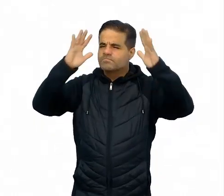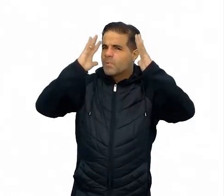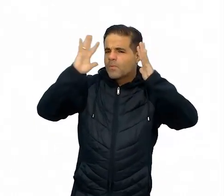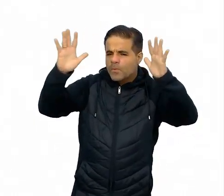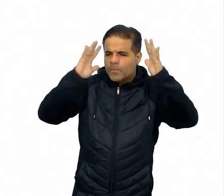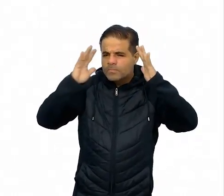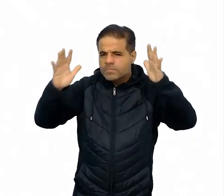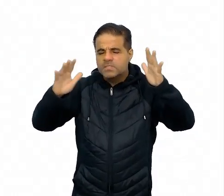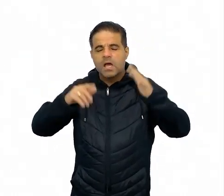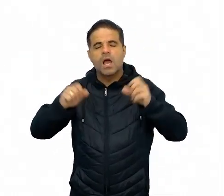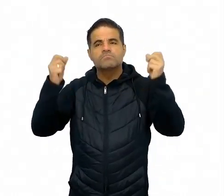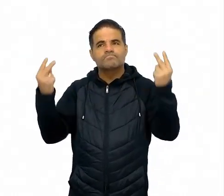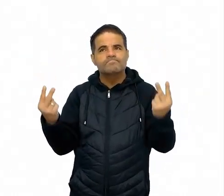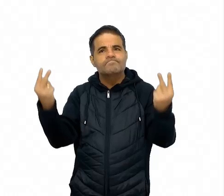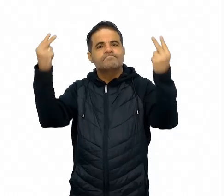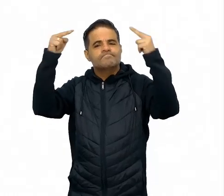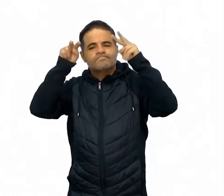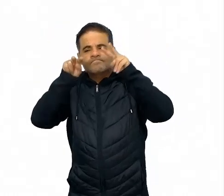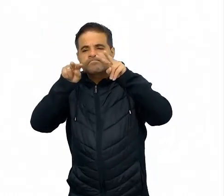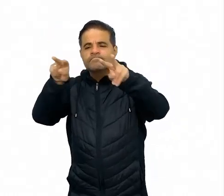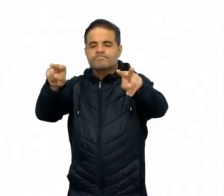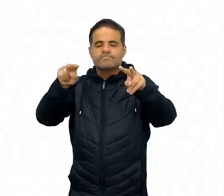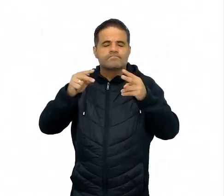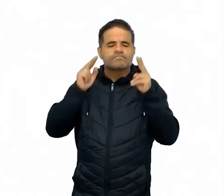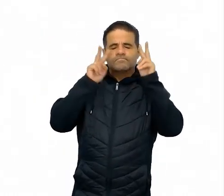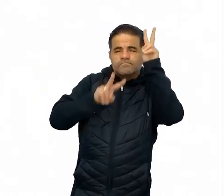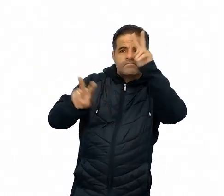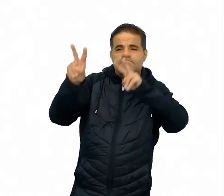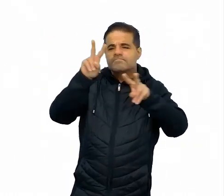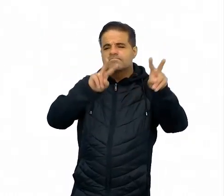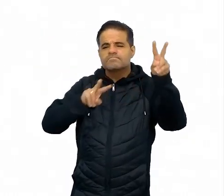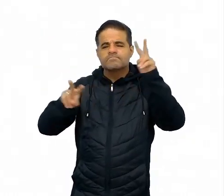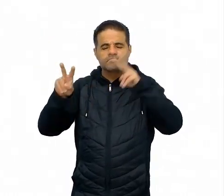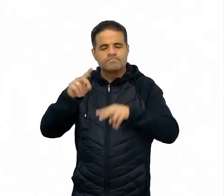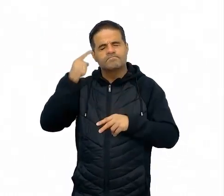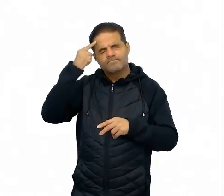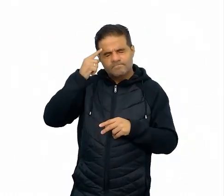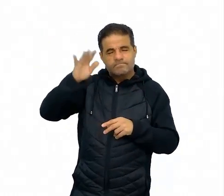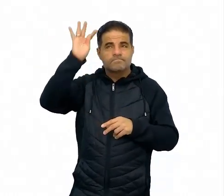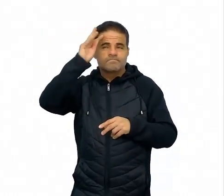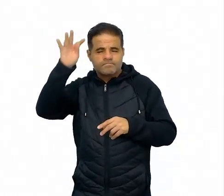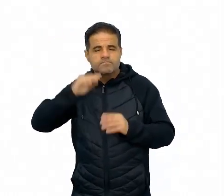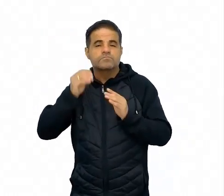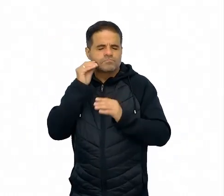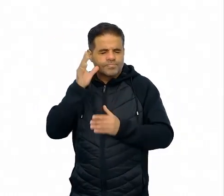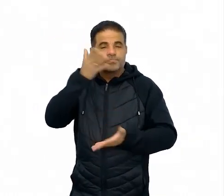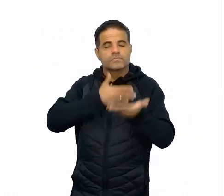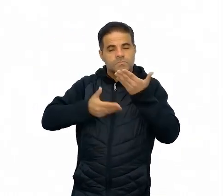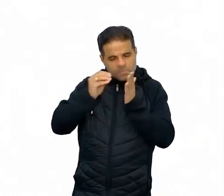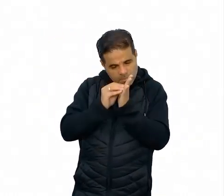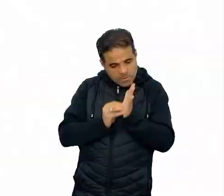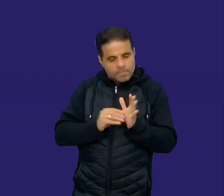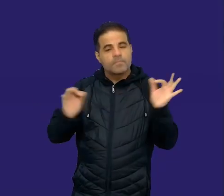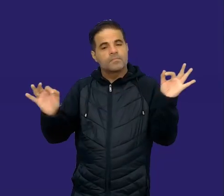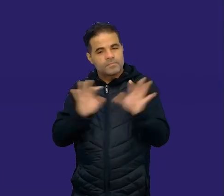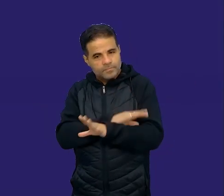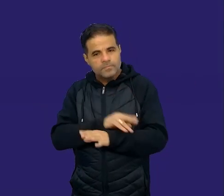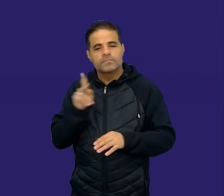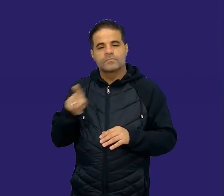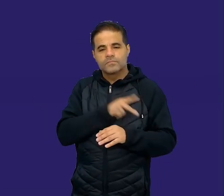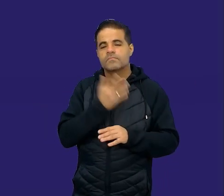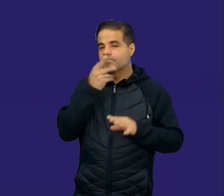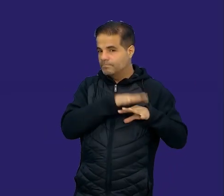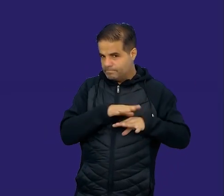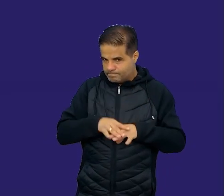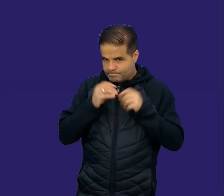né? A olharem para esse, de acordo com essa teoria, né? Para esses conhecimentos especializados do professor de